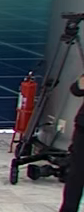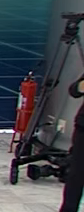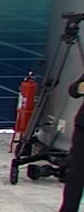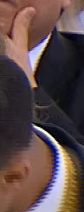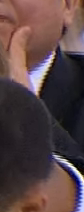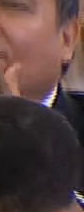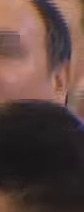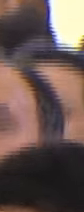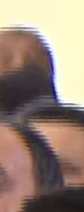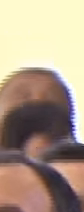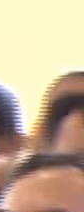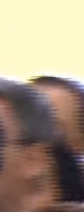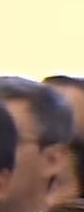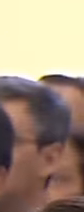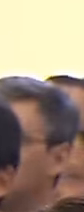confecção.